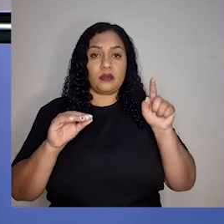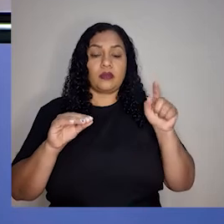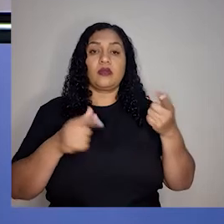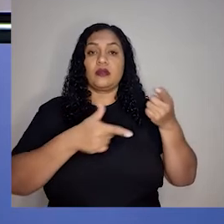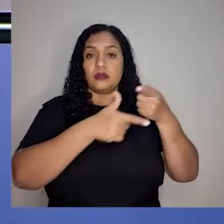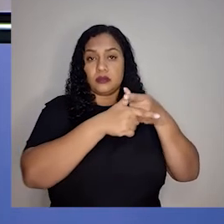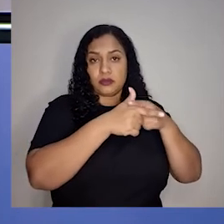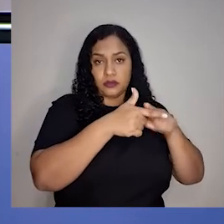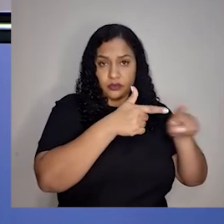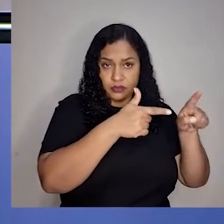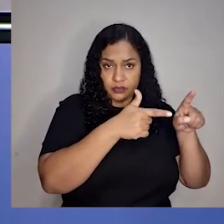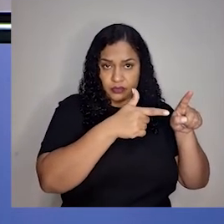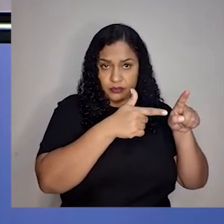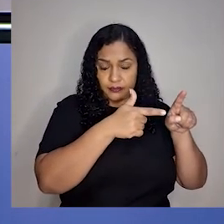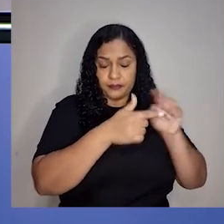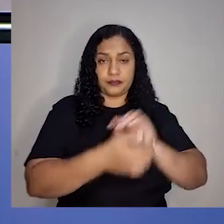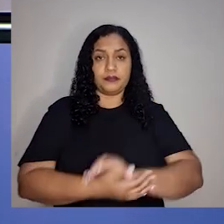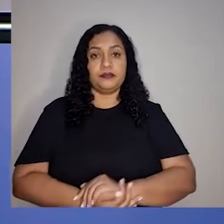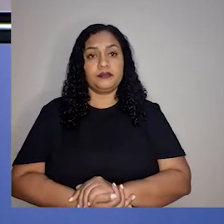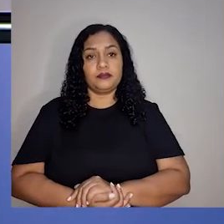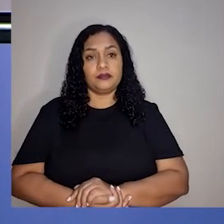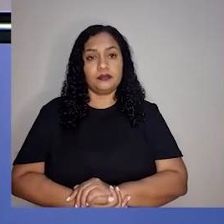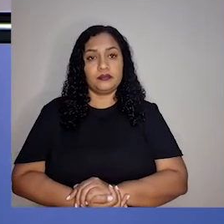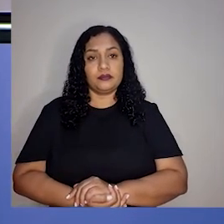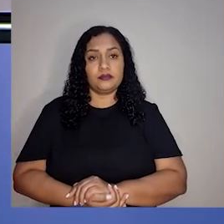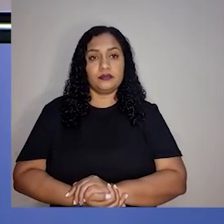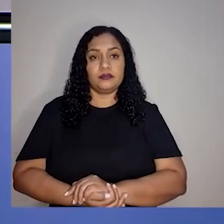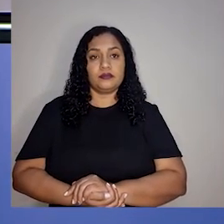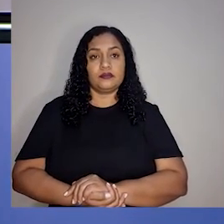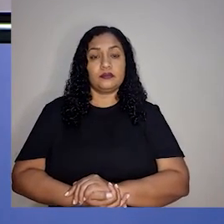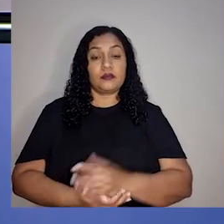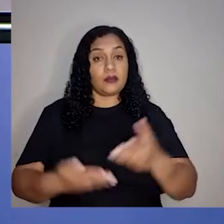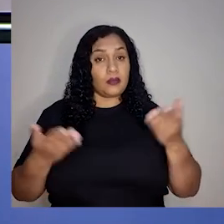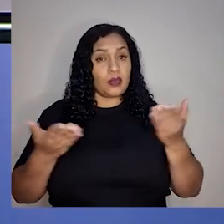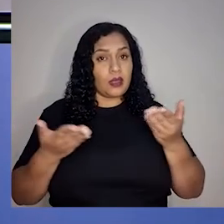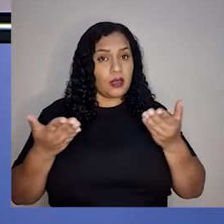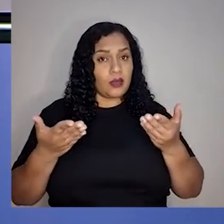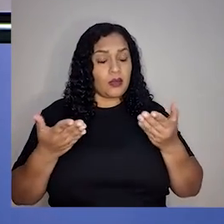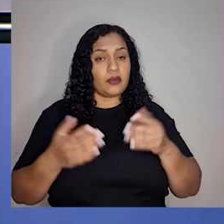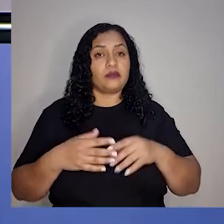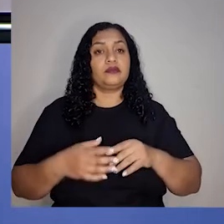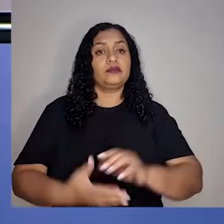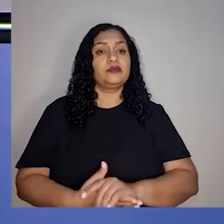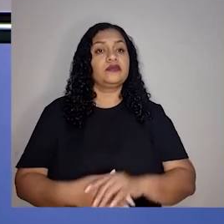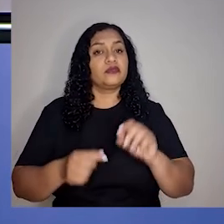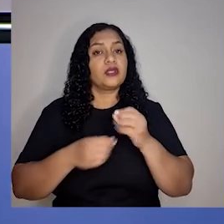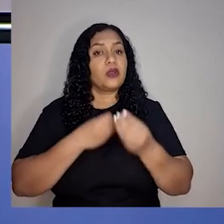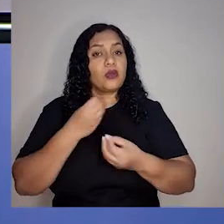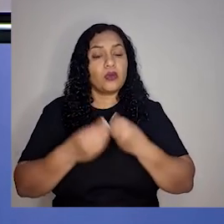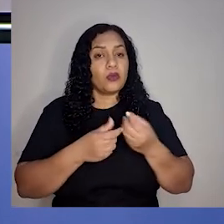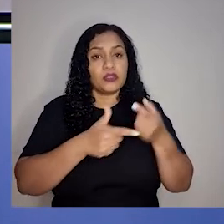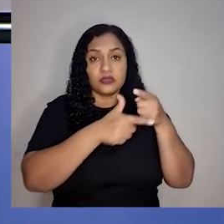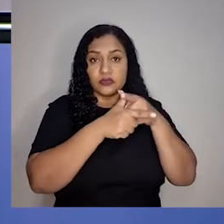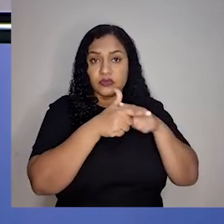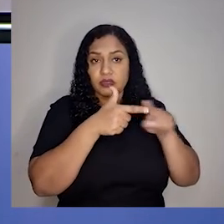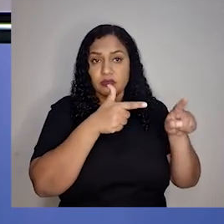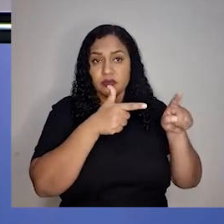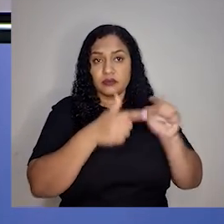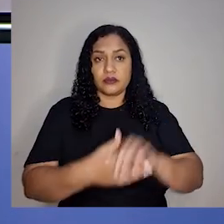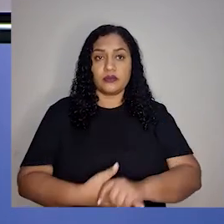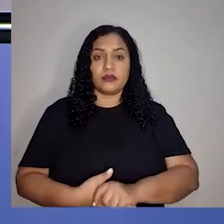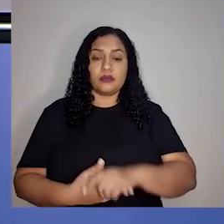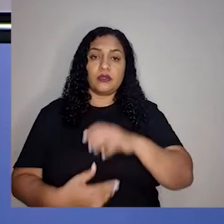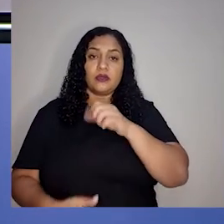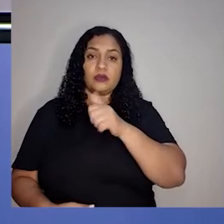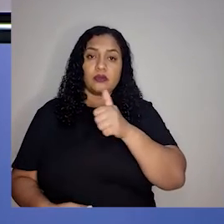alteração inversa vou trazer ele dividindo então ó agora a gente resolve essa divisão